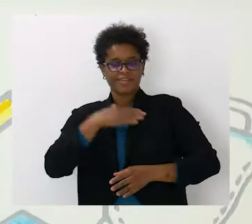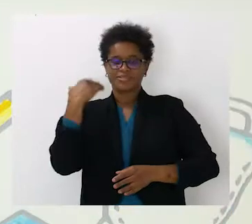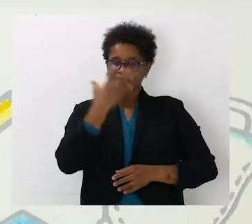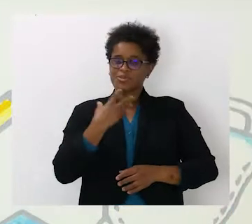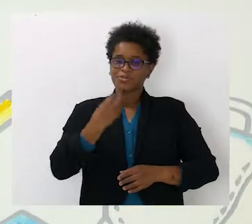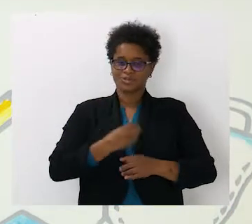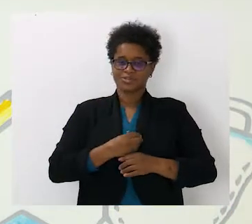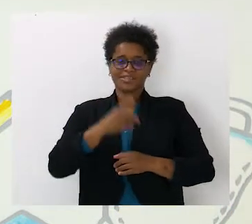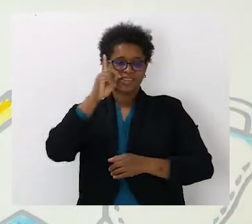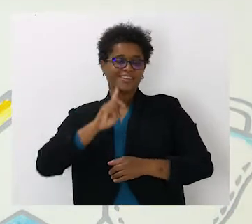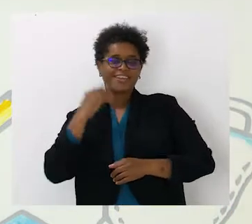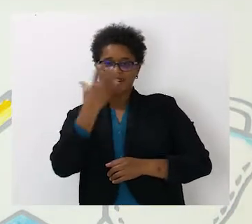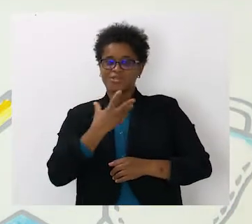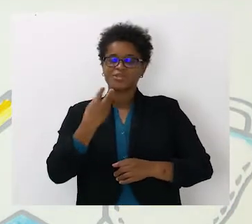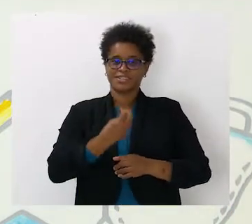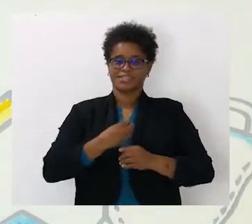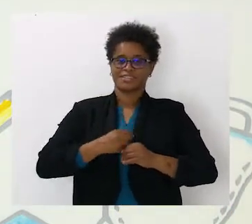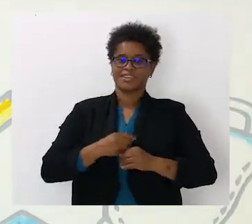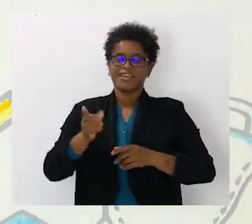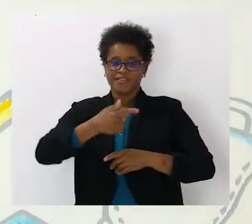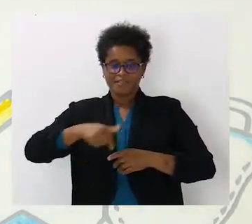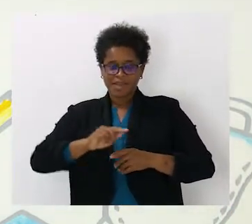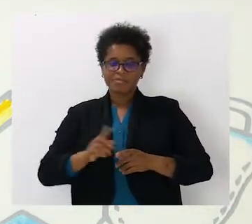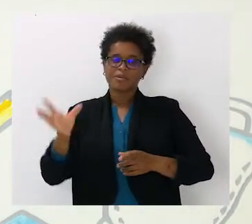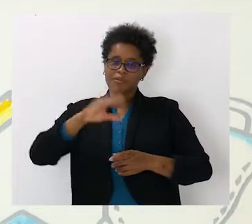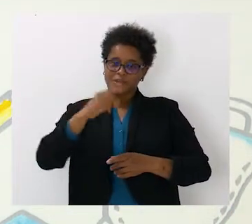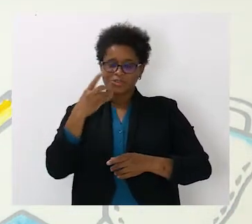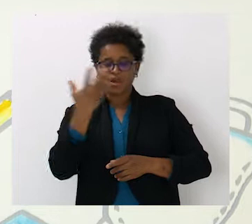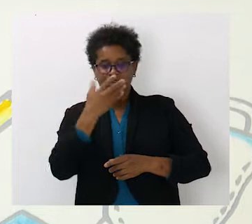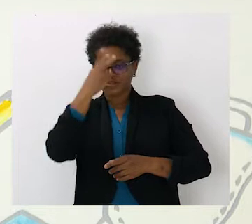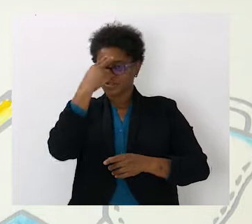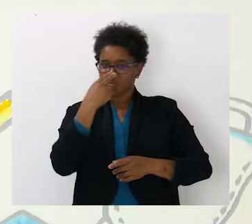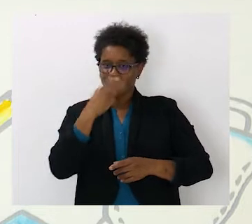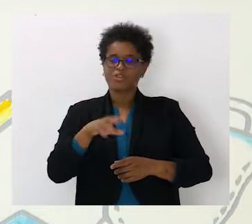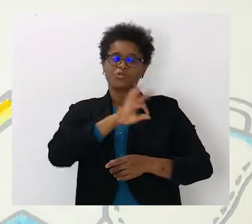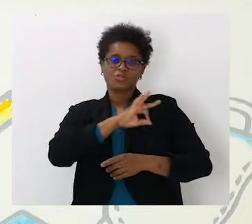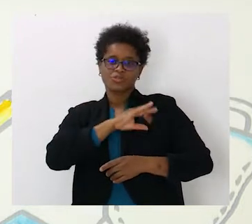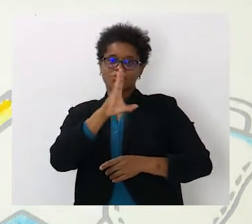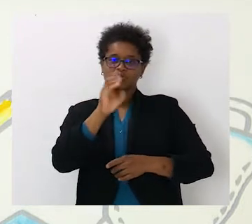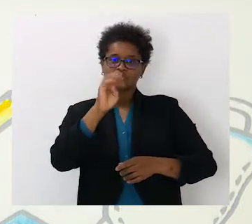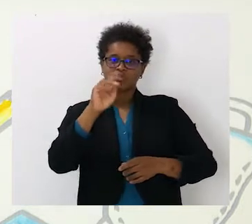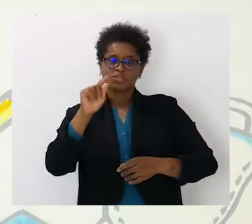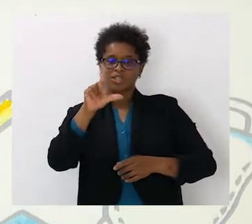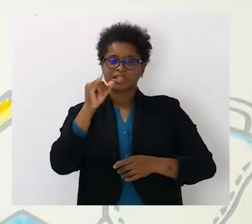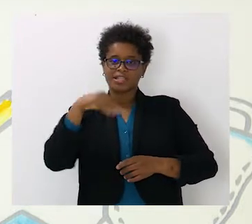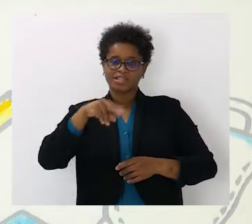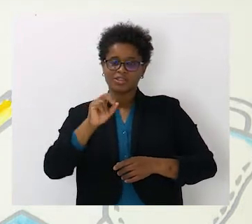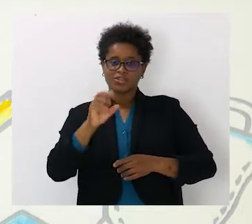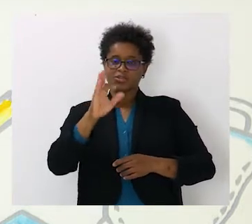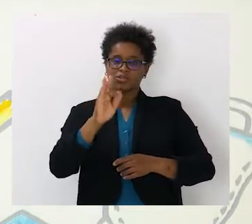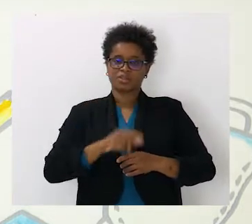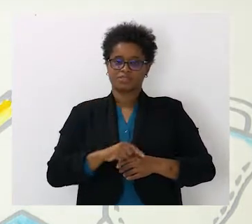caros alunos e alunas, vamos para mais uma aula de História com o professor José Lino